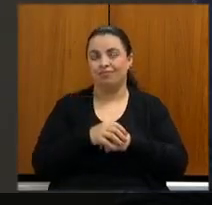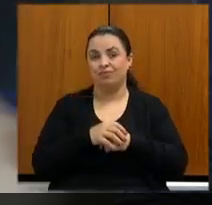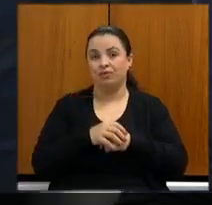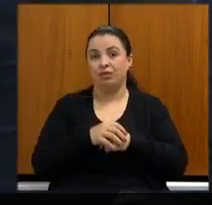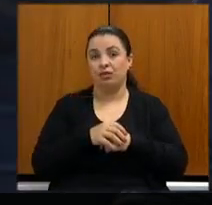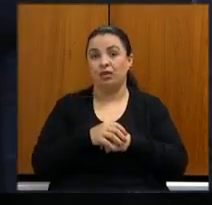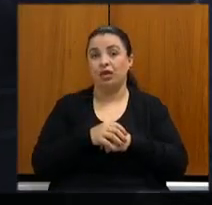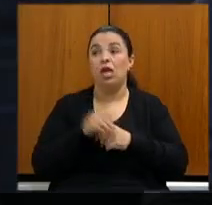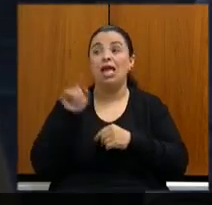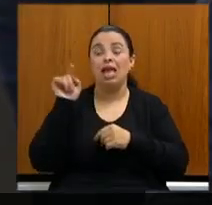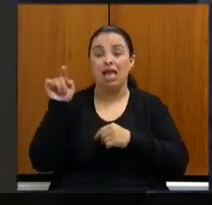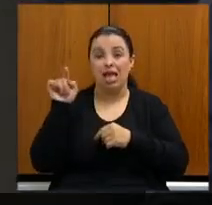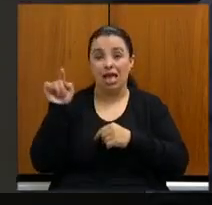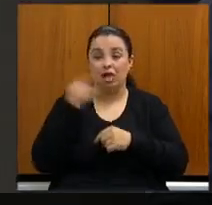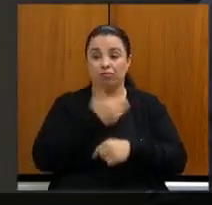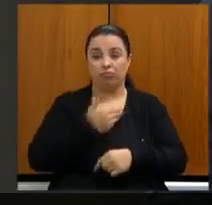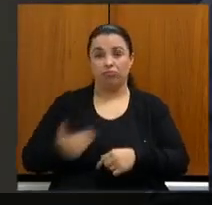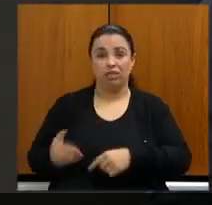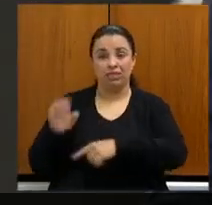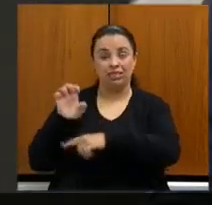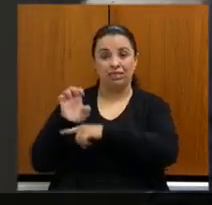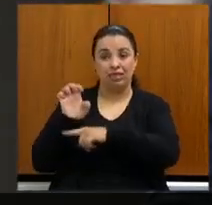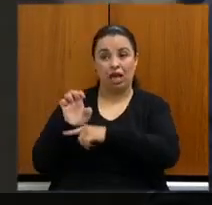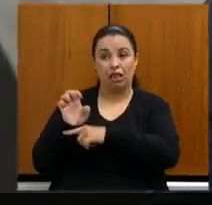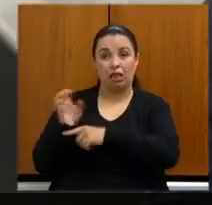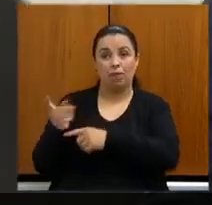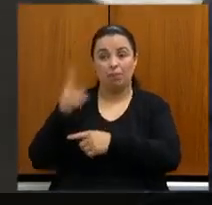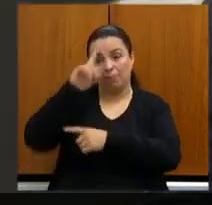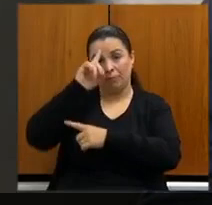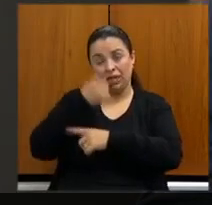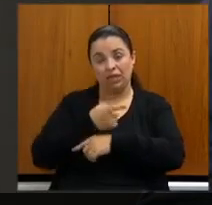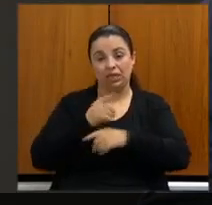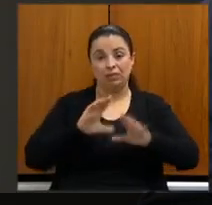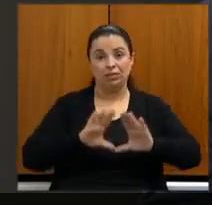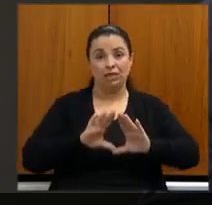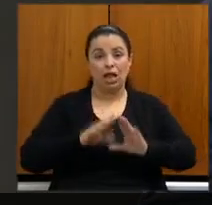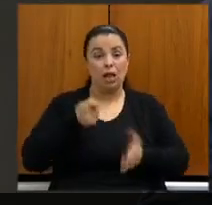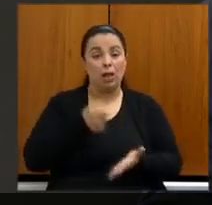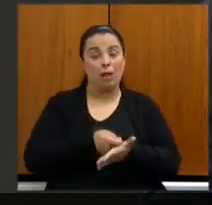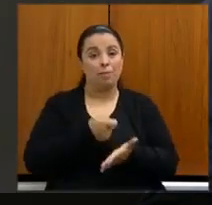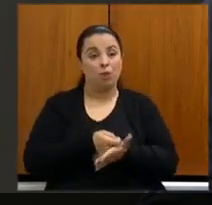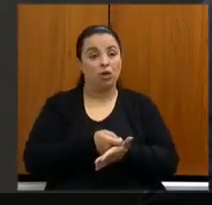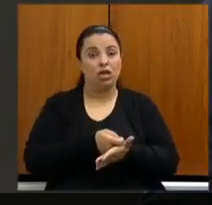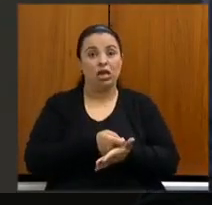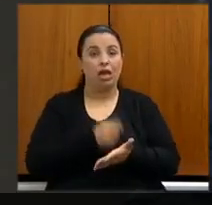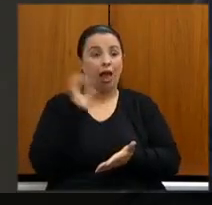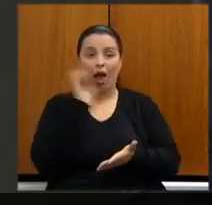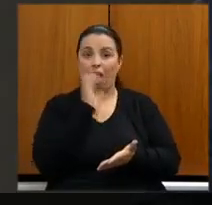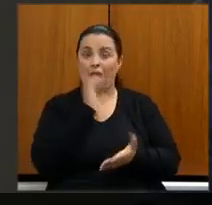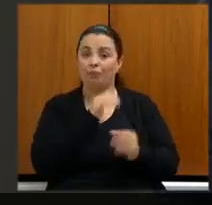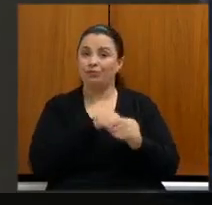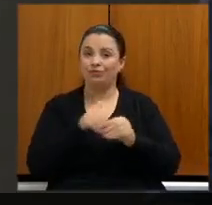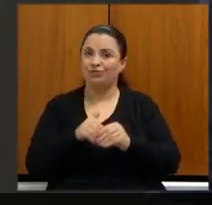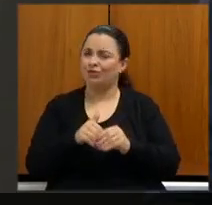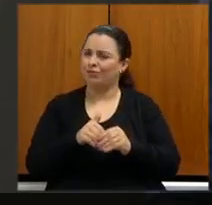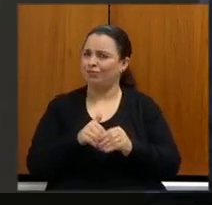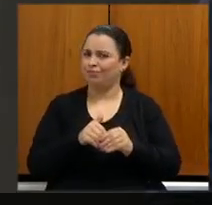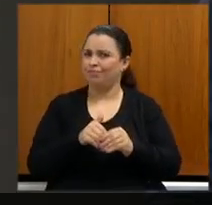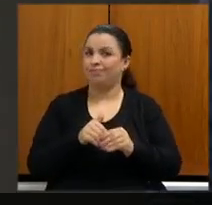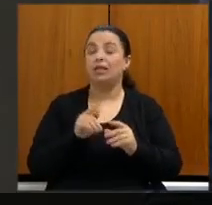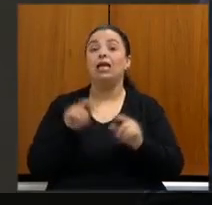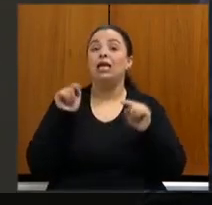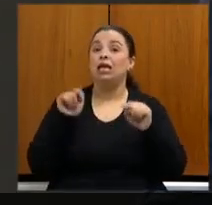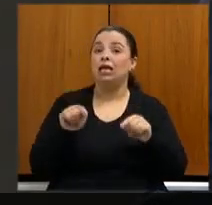sem dialogar com o poder legislativo impondo ao legislativo que faça a votação essa